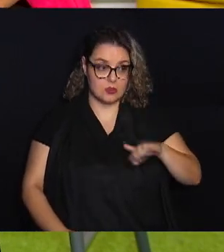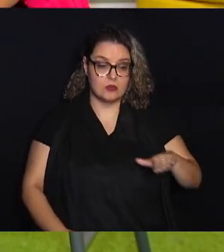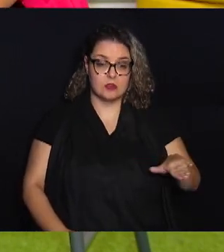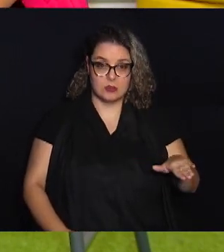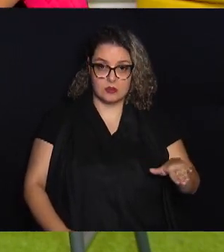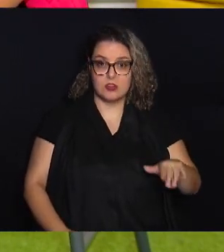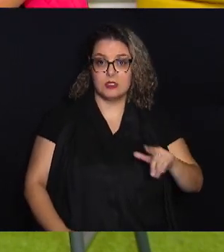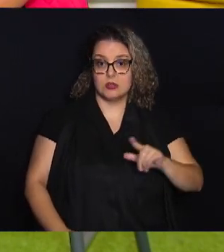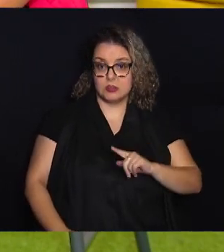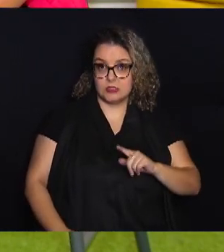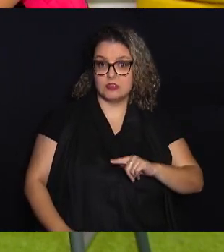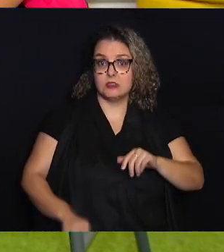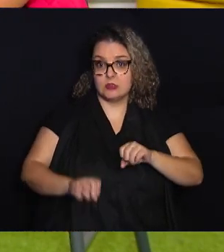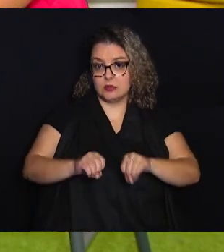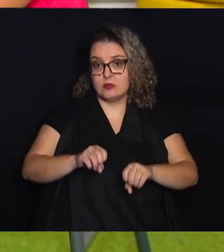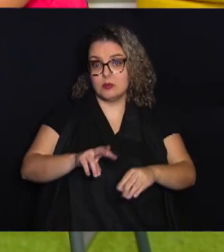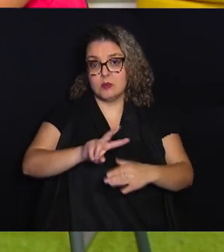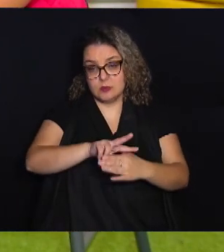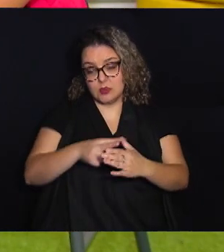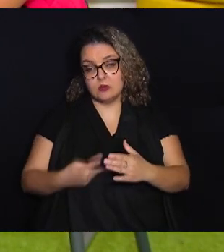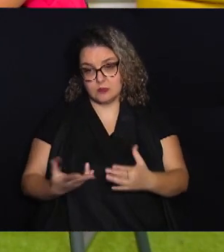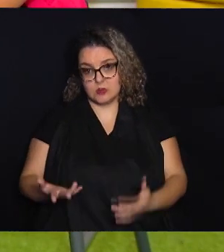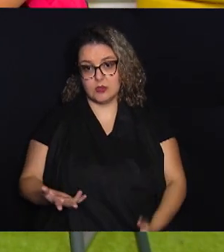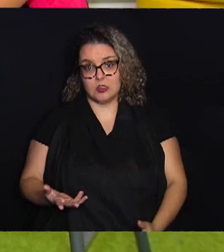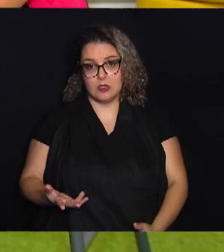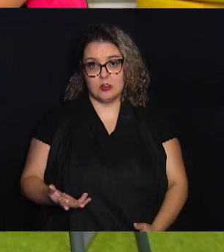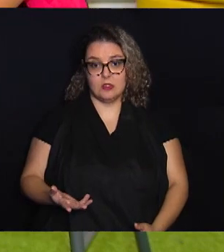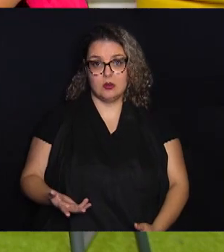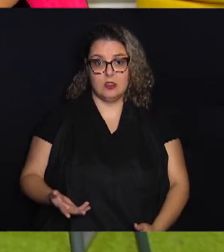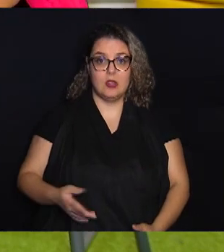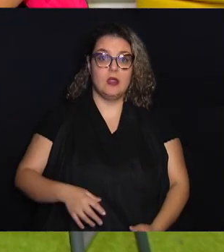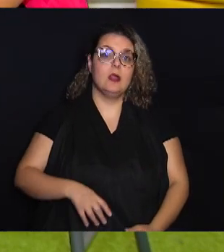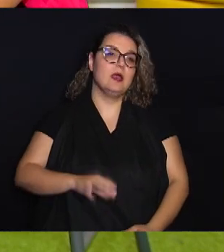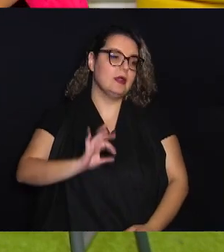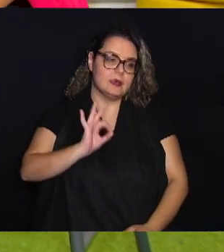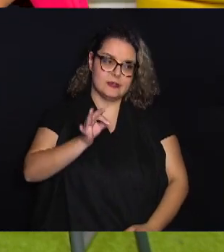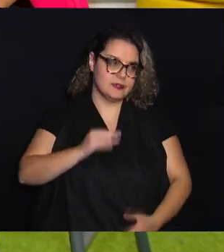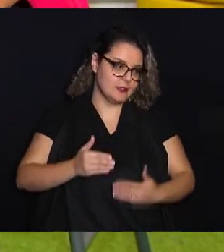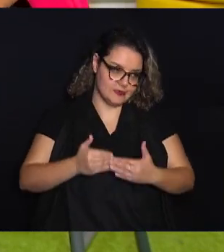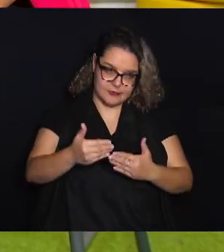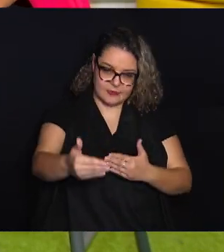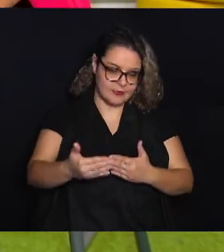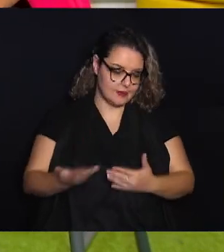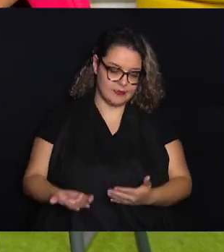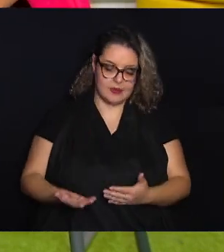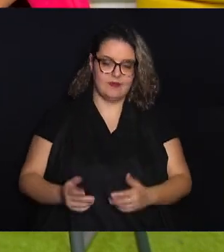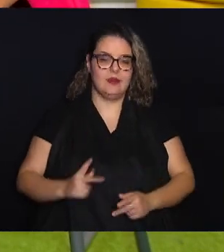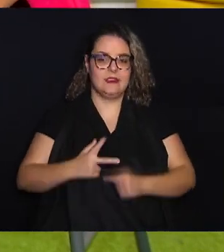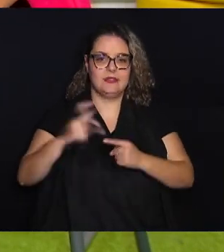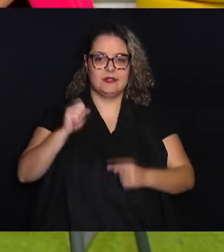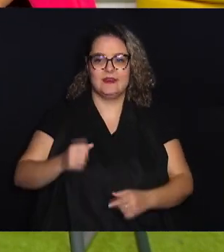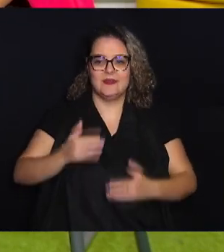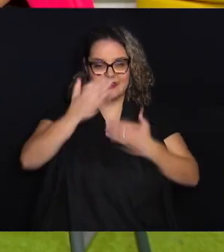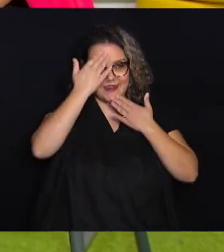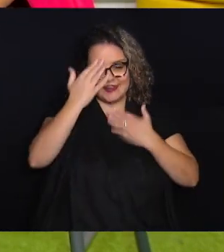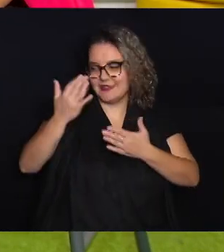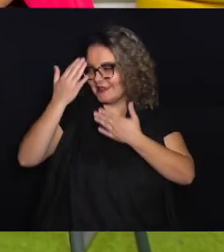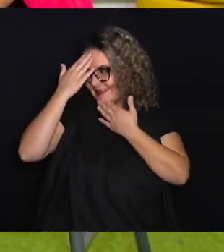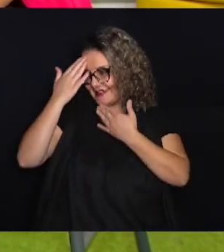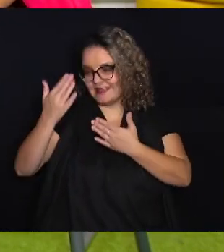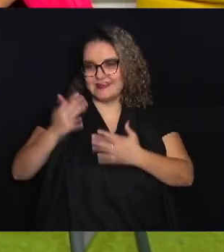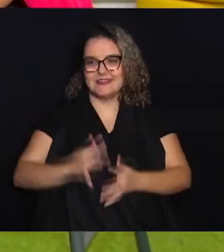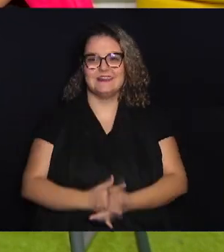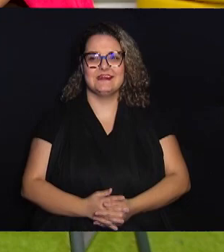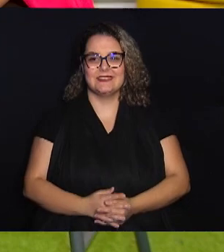não que tem uma educação bilíngue, chover no molhado que vai sair na frente. Sim. Valeu, muito